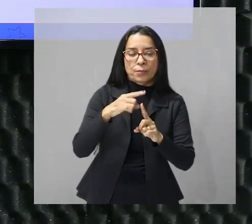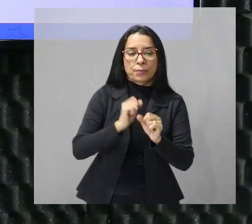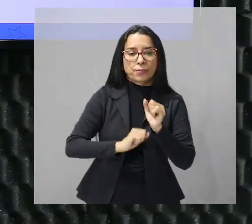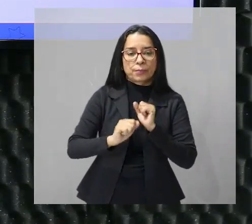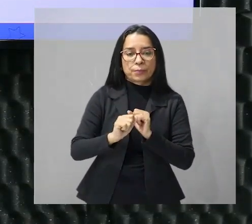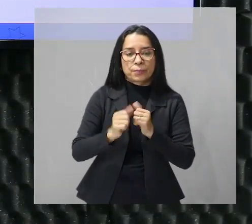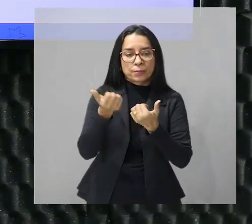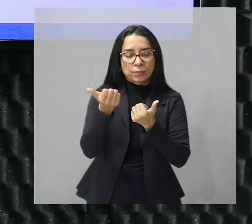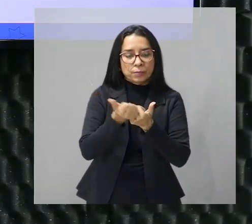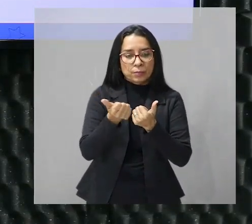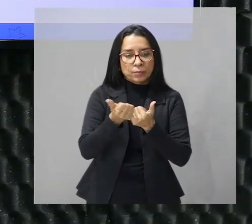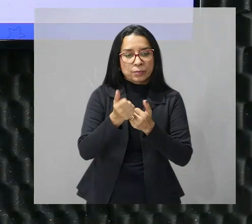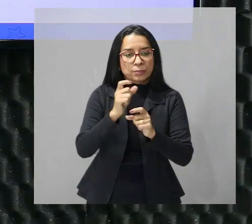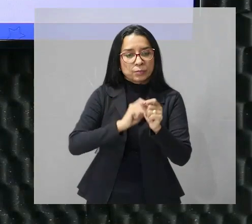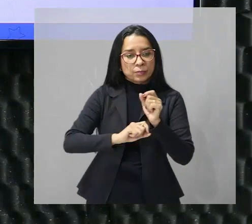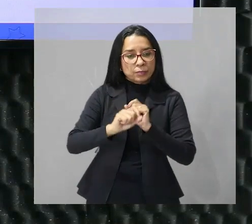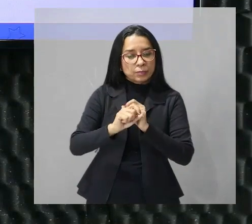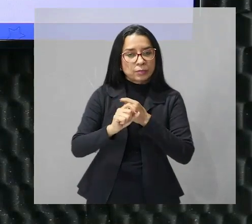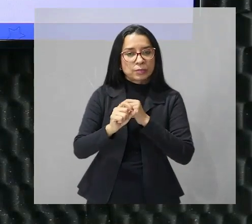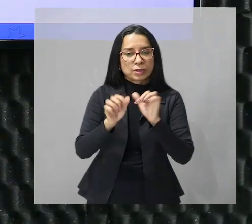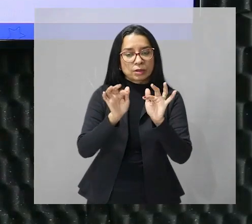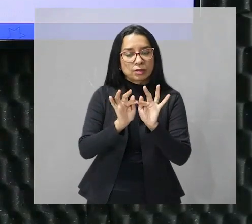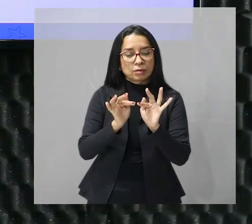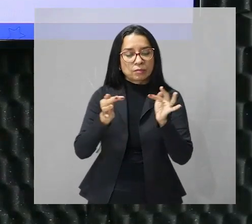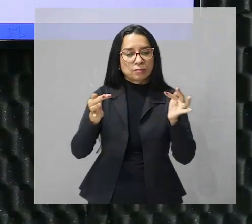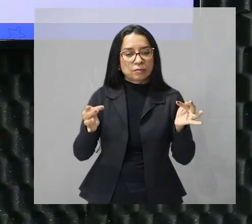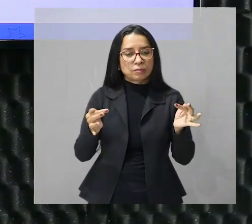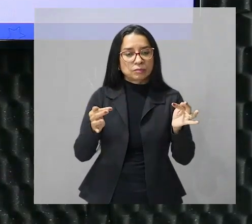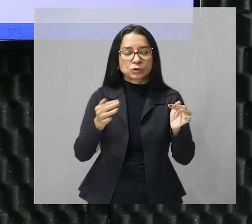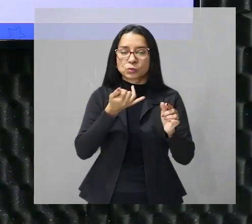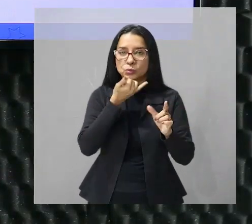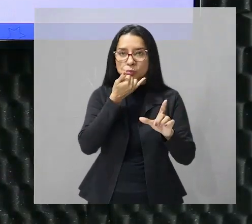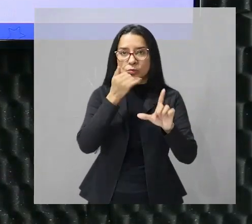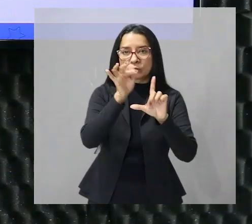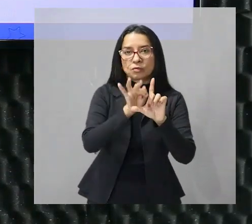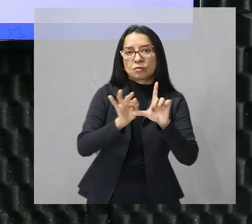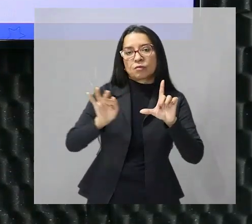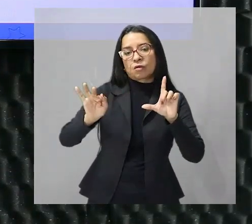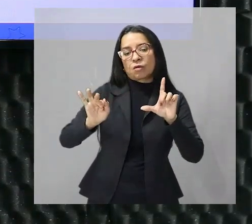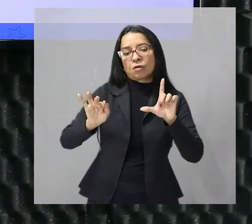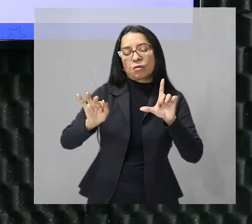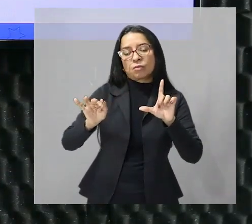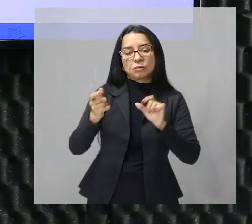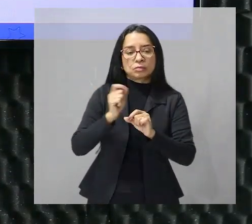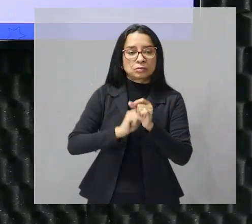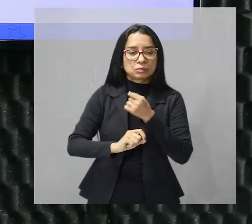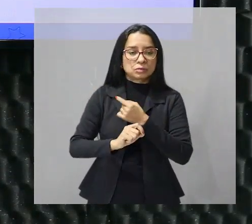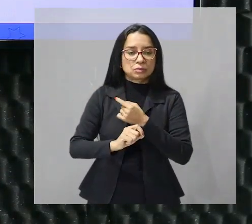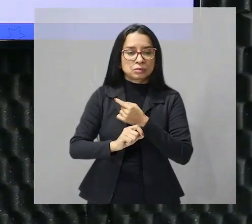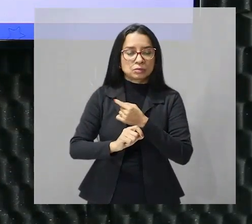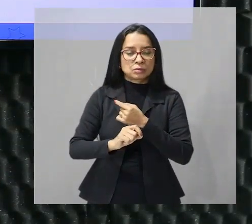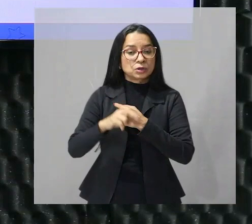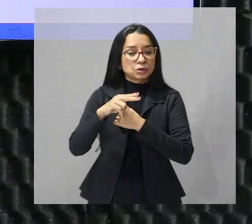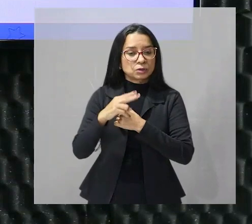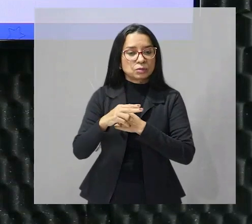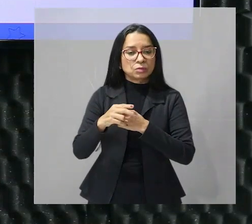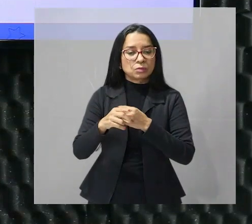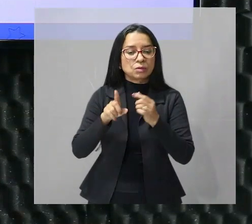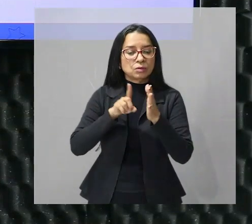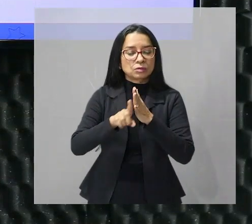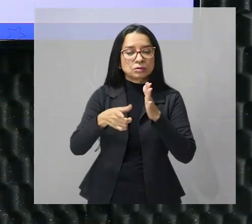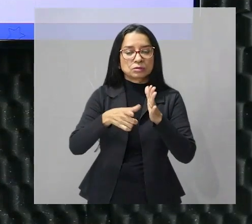fazer a substituição naquela fórmula padrão, Y igual a AX mais B, mesmo raciocínio da questão anterior, tá? Fazendo as